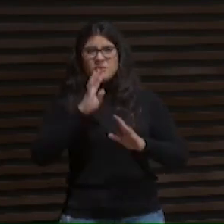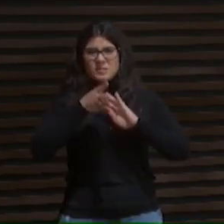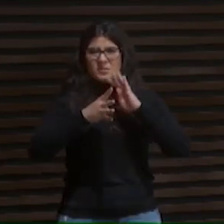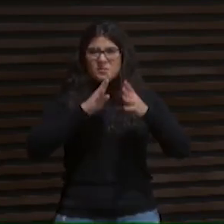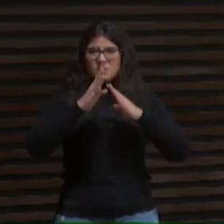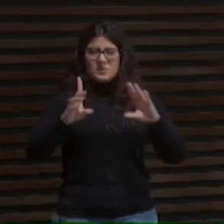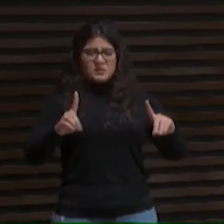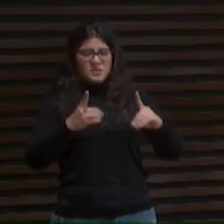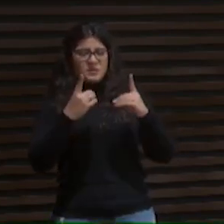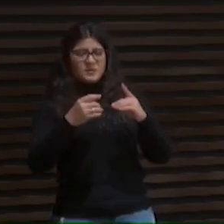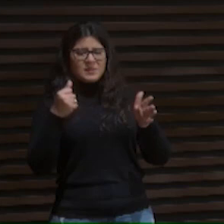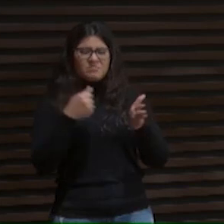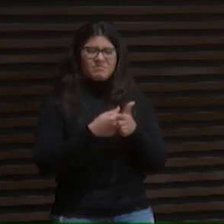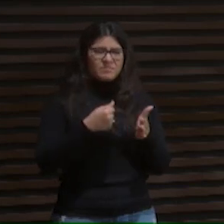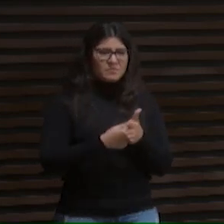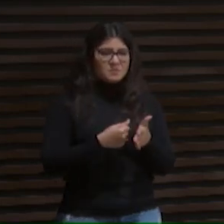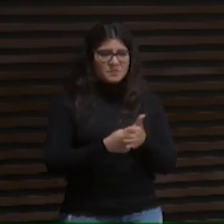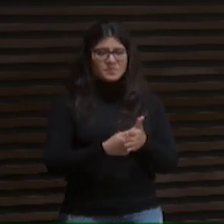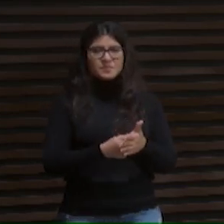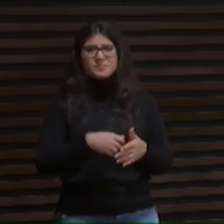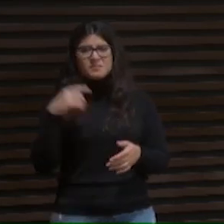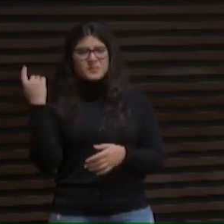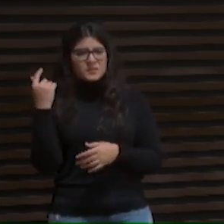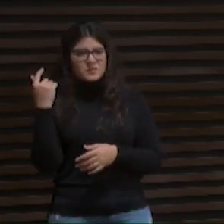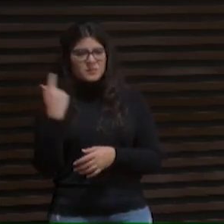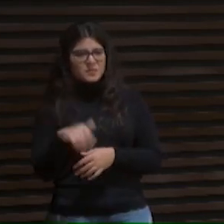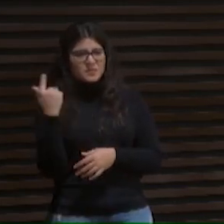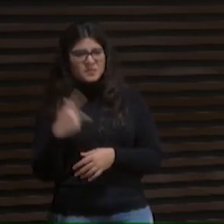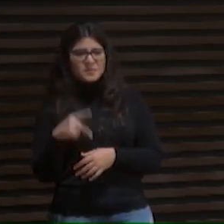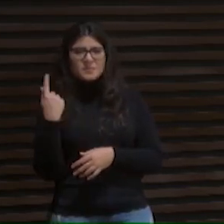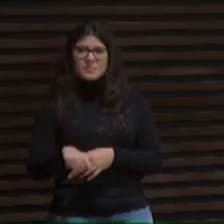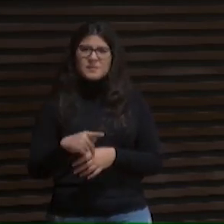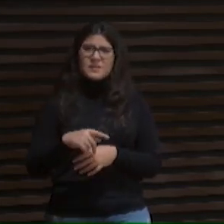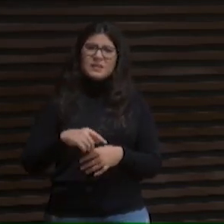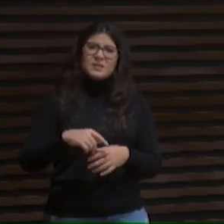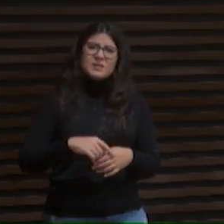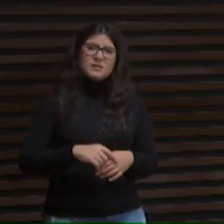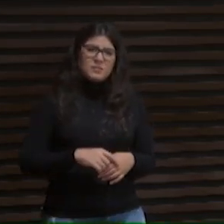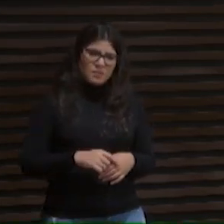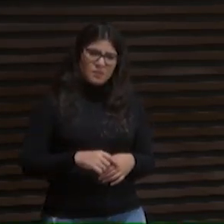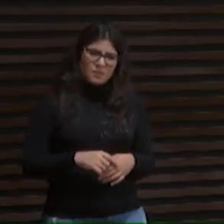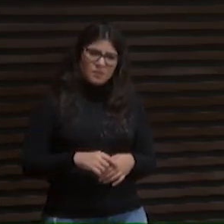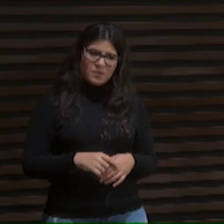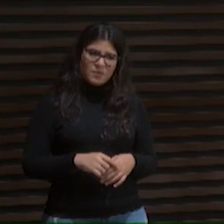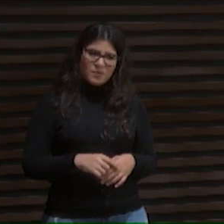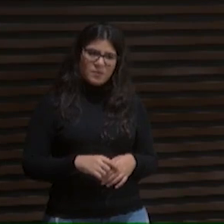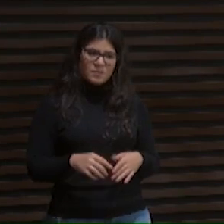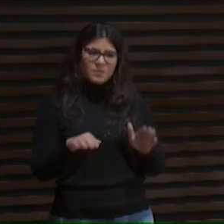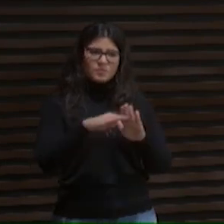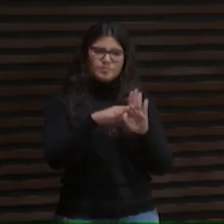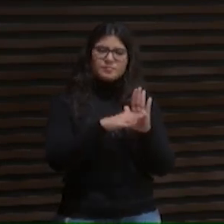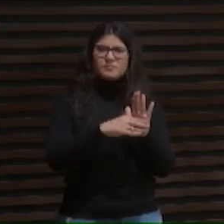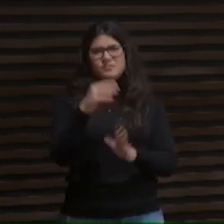foi espancado, açoitado, vítima de tentativa de emboscada contra a vida, por